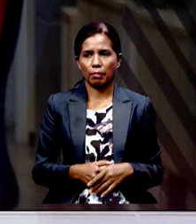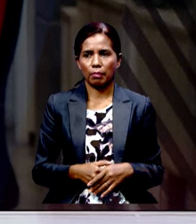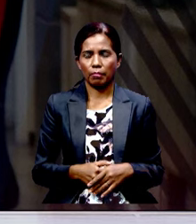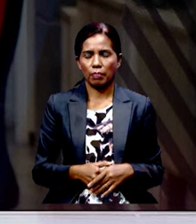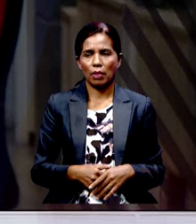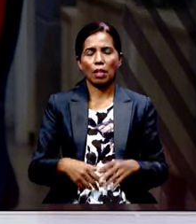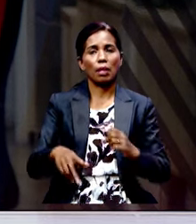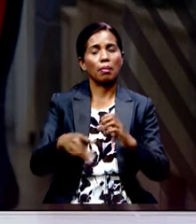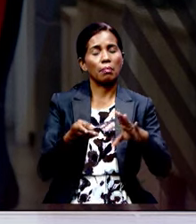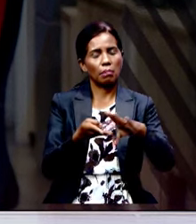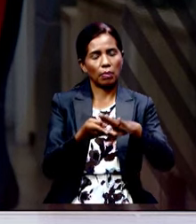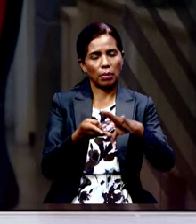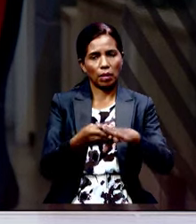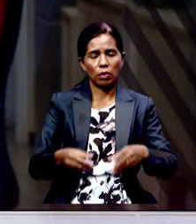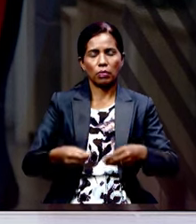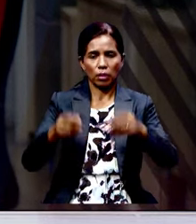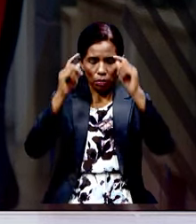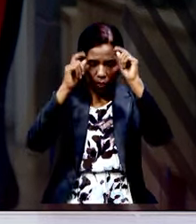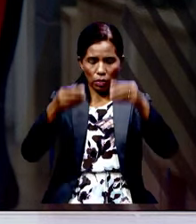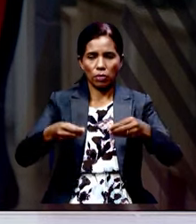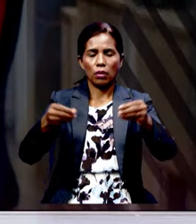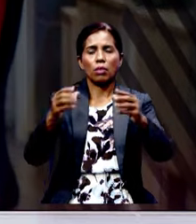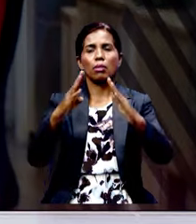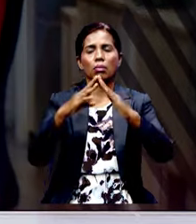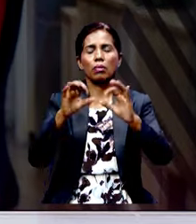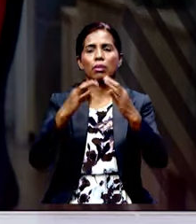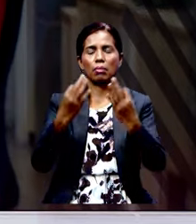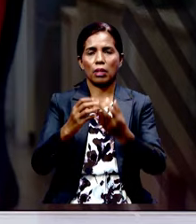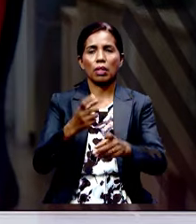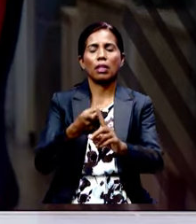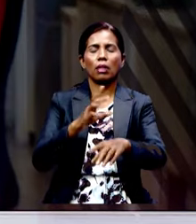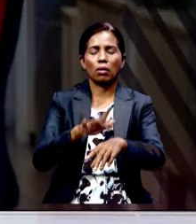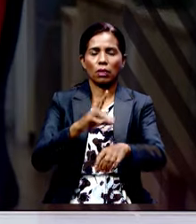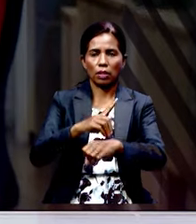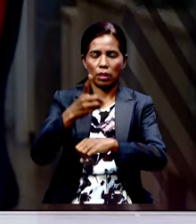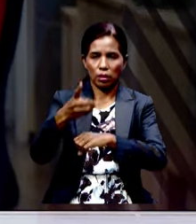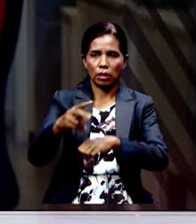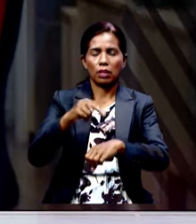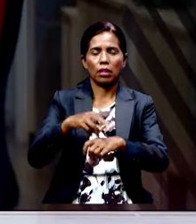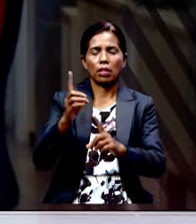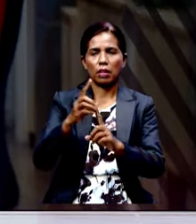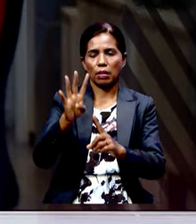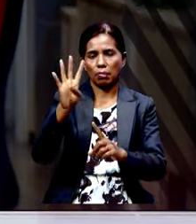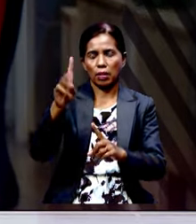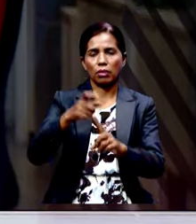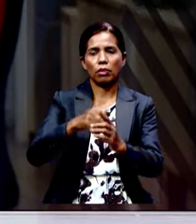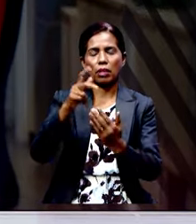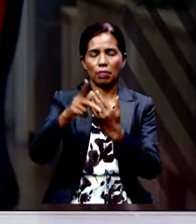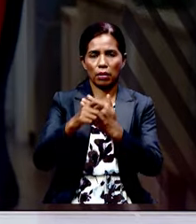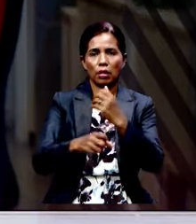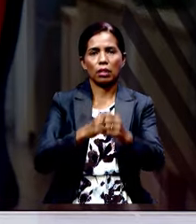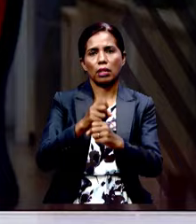Banco Central Timor-Leste oferece uma ba família nebe afetado ho se desastre natural e loron hat fulan abril tinari hundua ruan lore